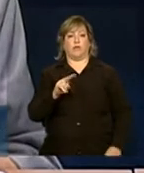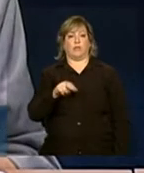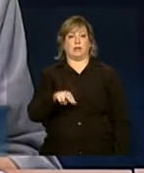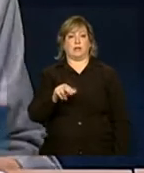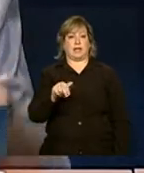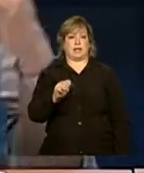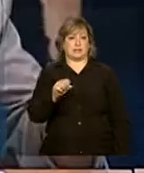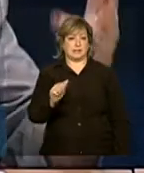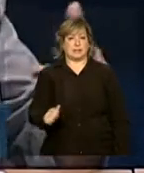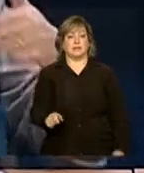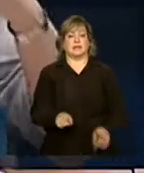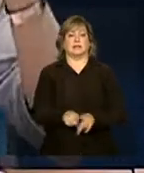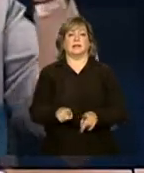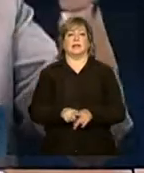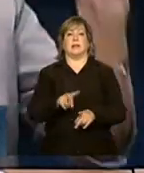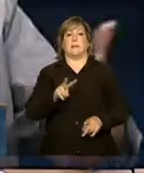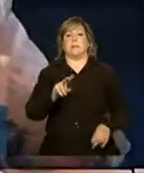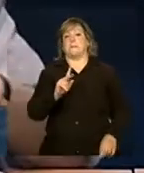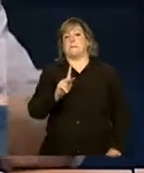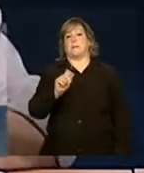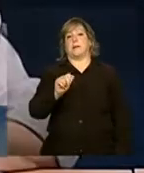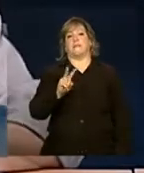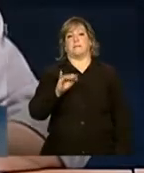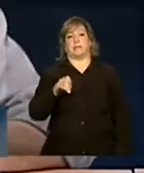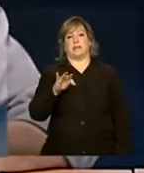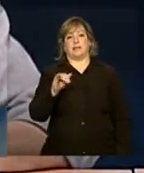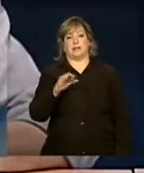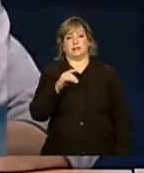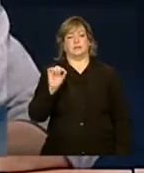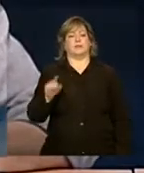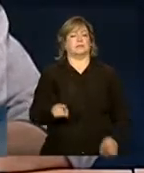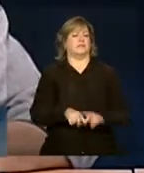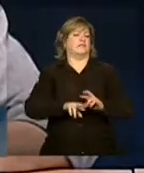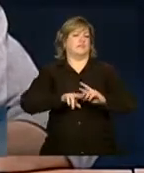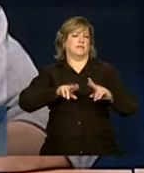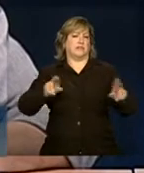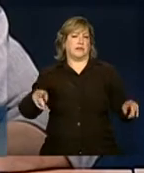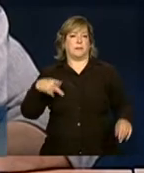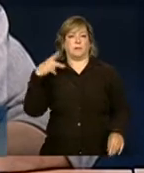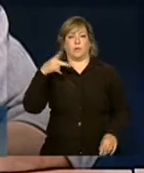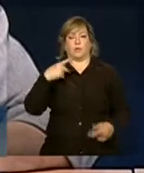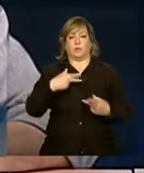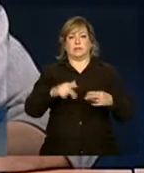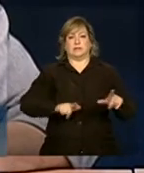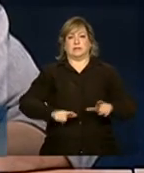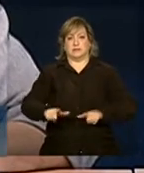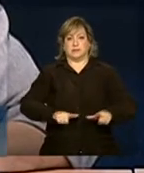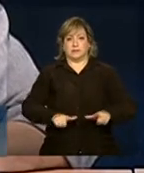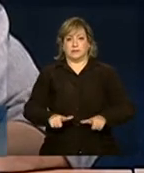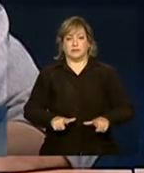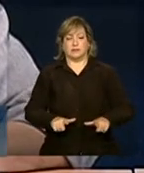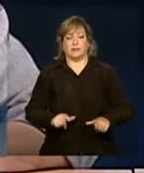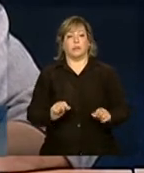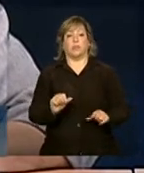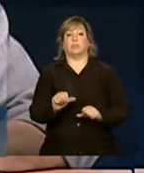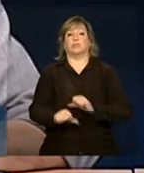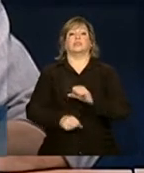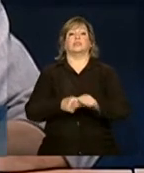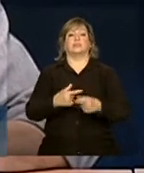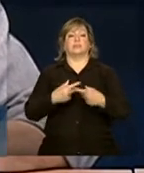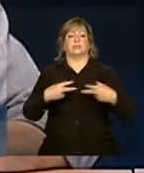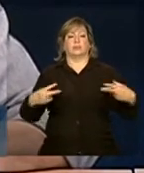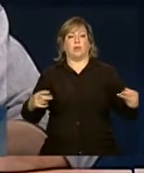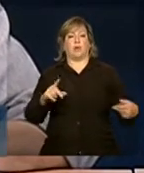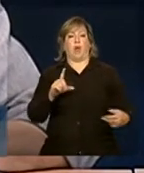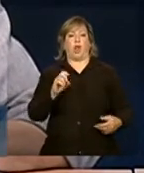e pavimentação Enfim uma série de políticas que mudou